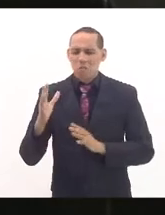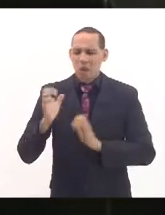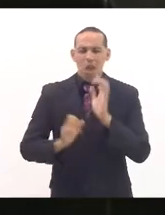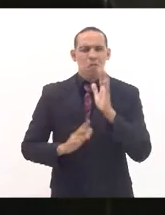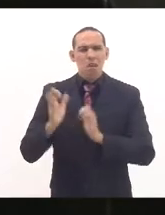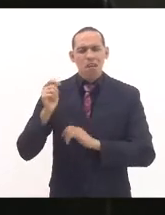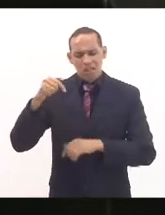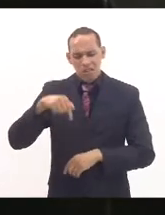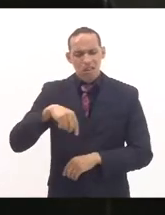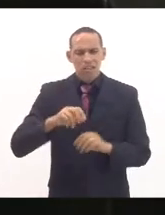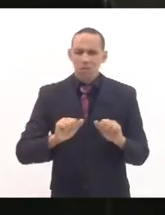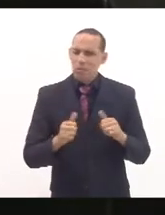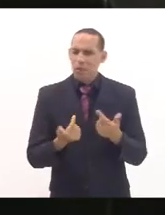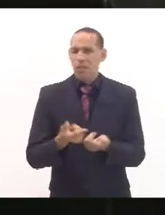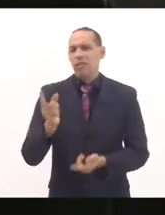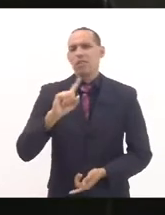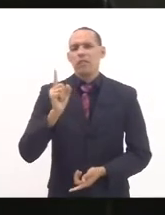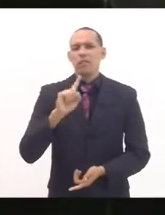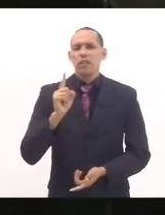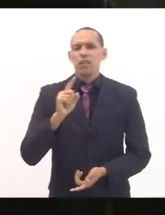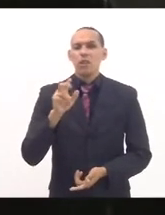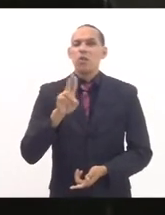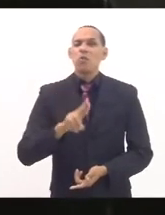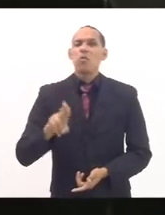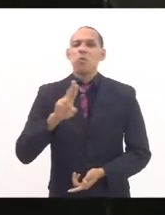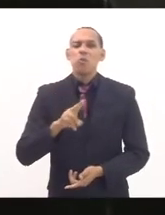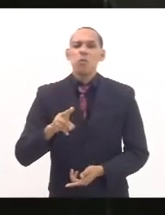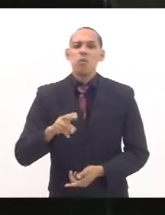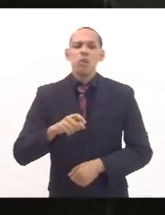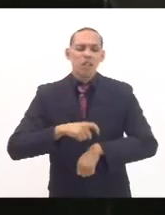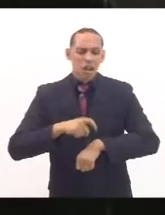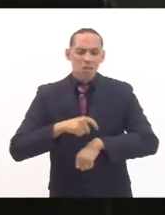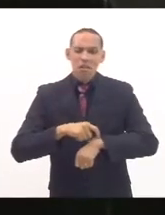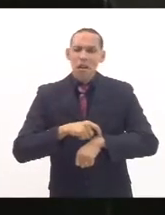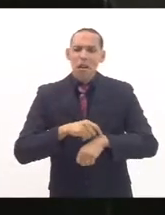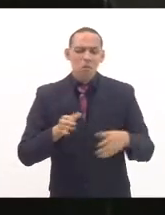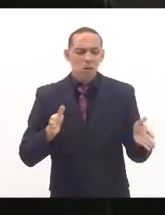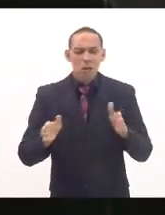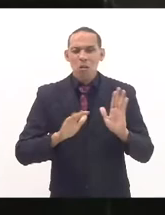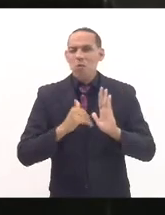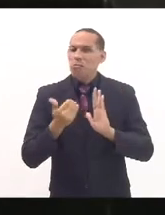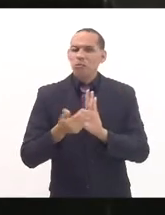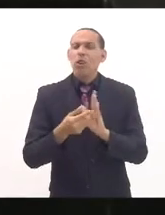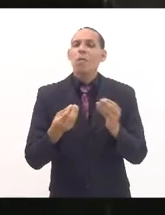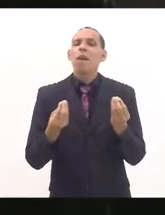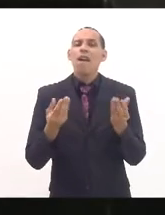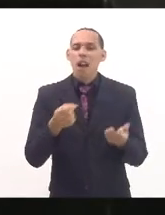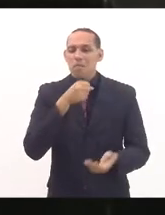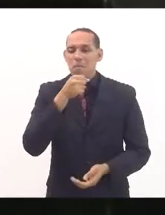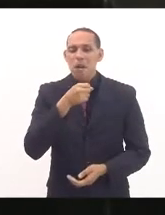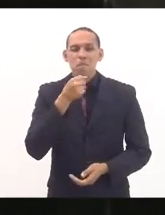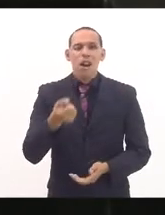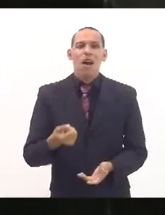dessa casa. Utilizam o tempo todo o microfone para fazer palanque